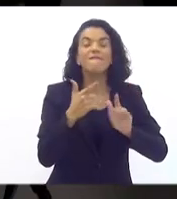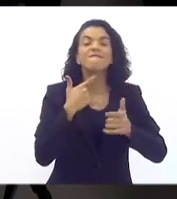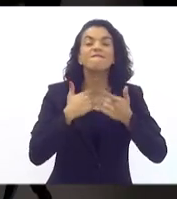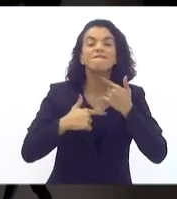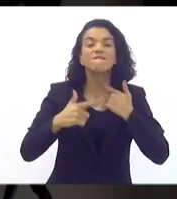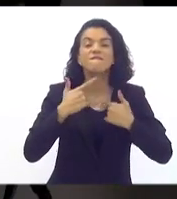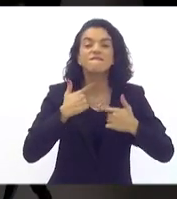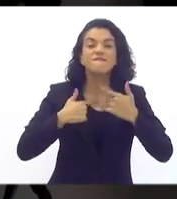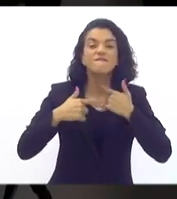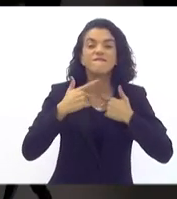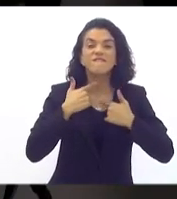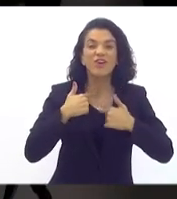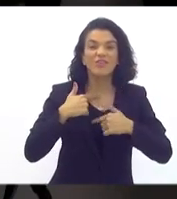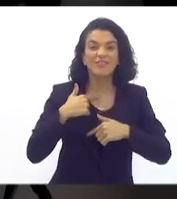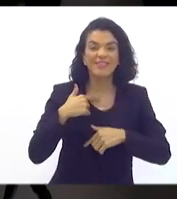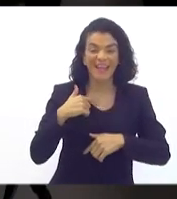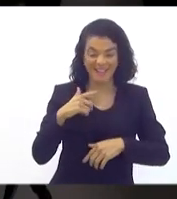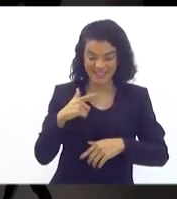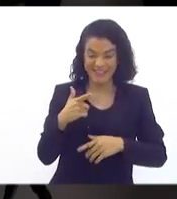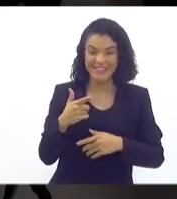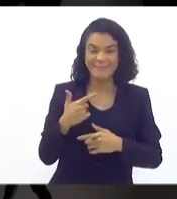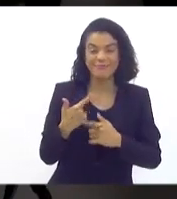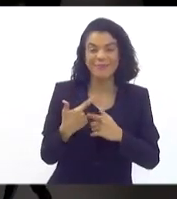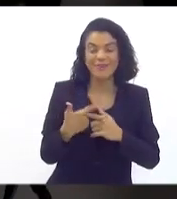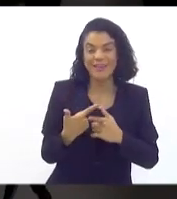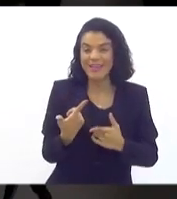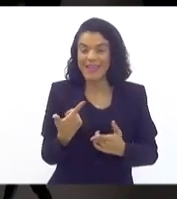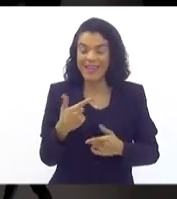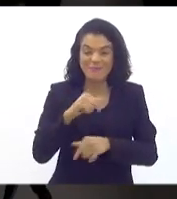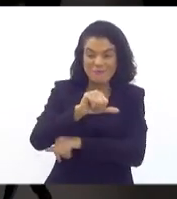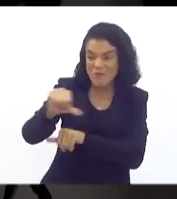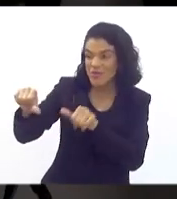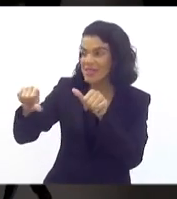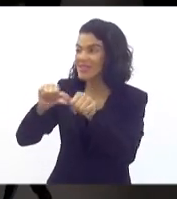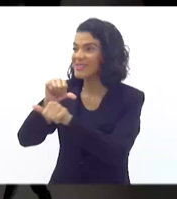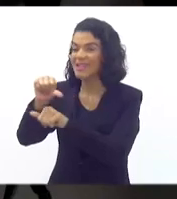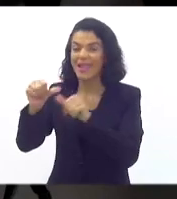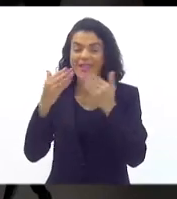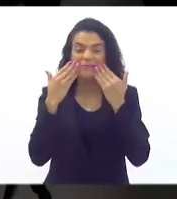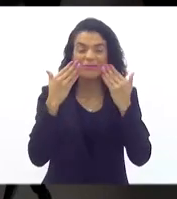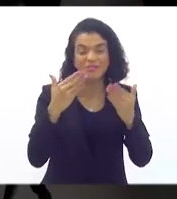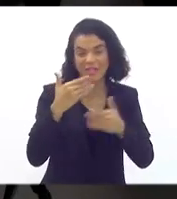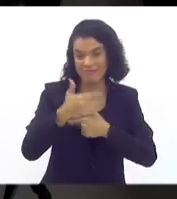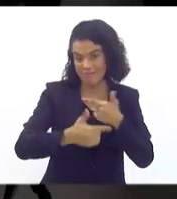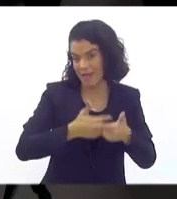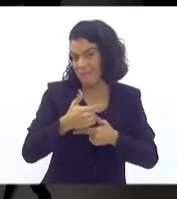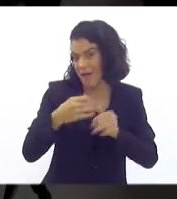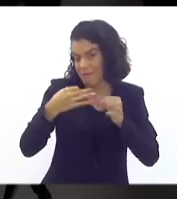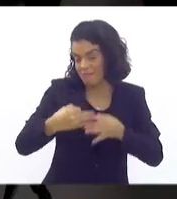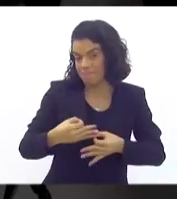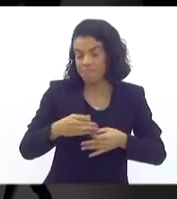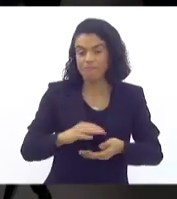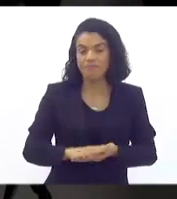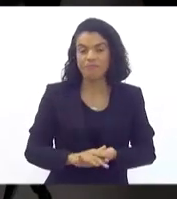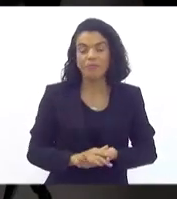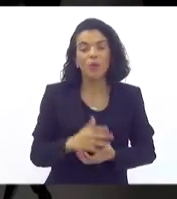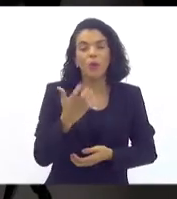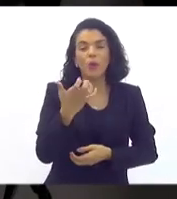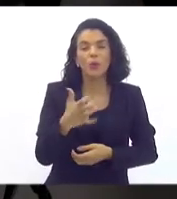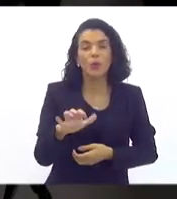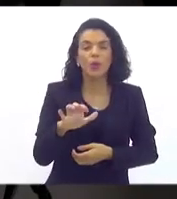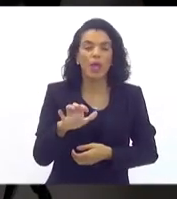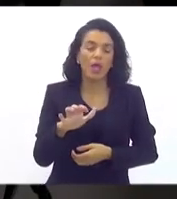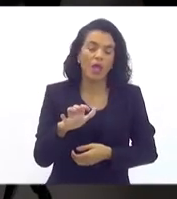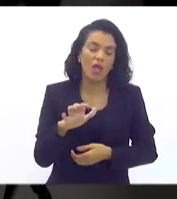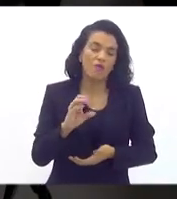que a gente tem quando você chega no lugar de mudar e de realmente apresentar um serviço eu não quero que faltar com